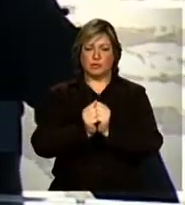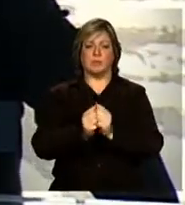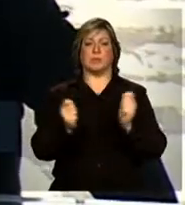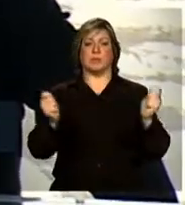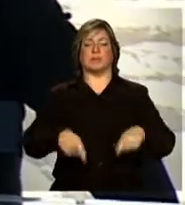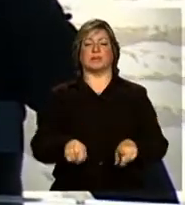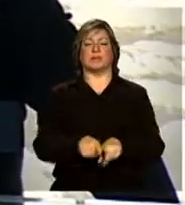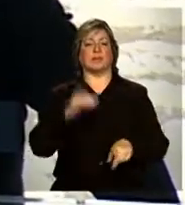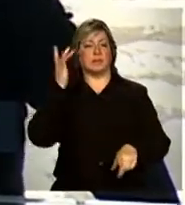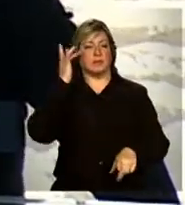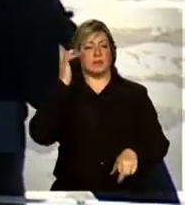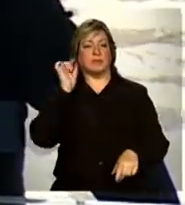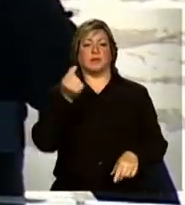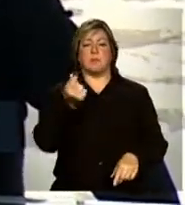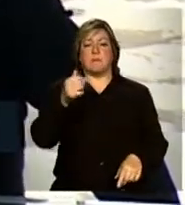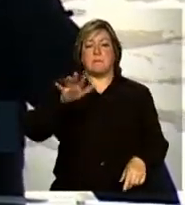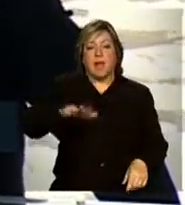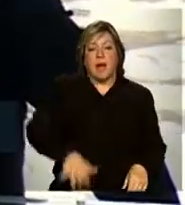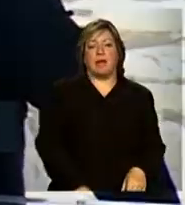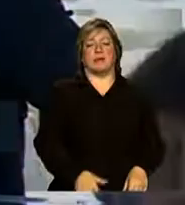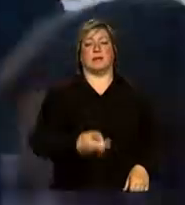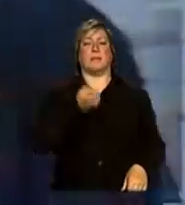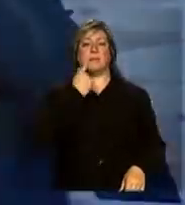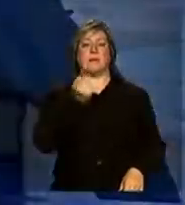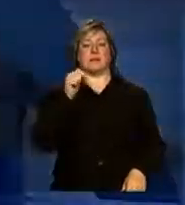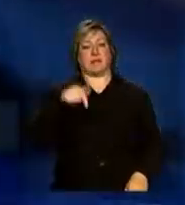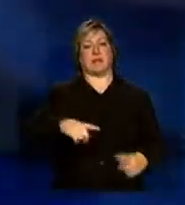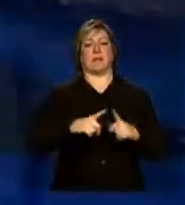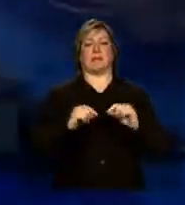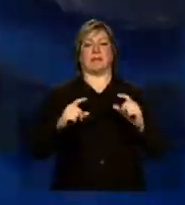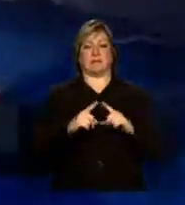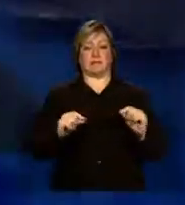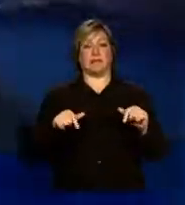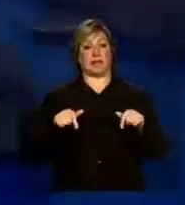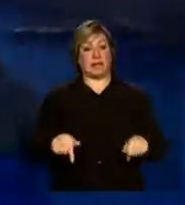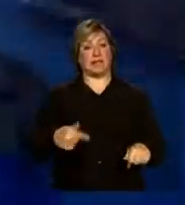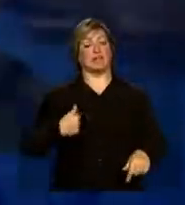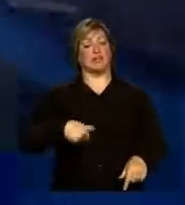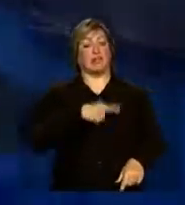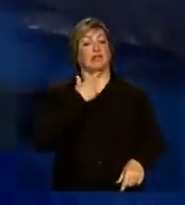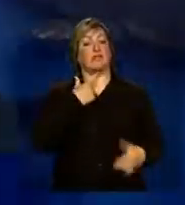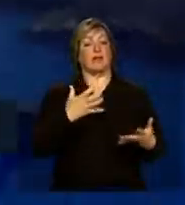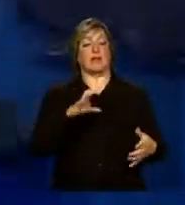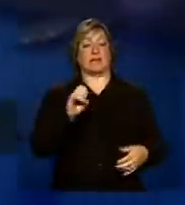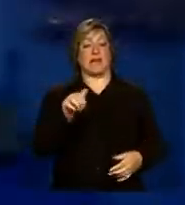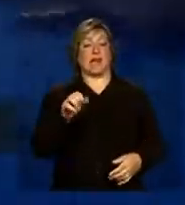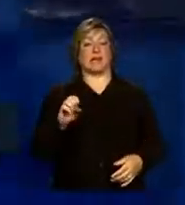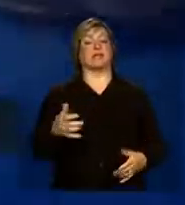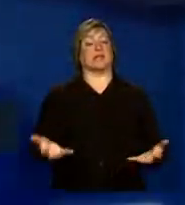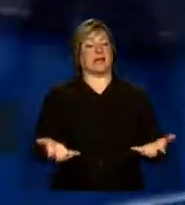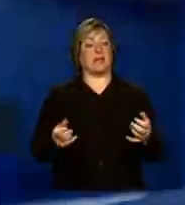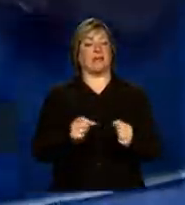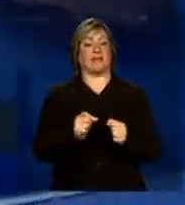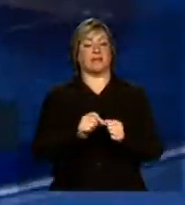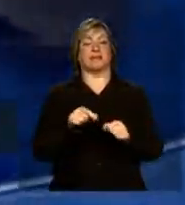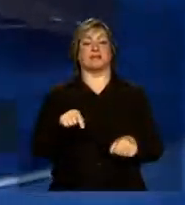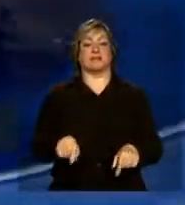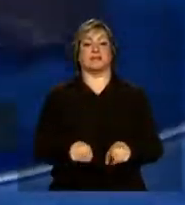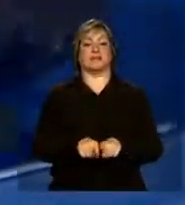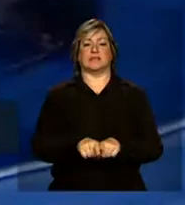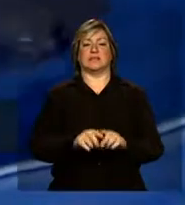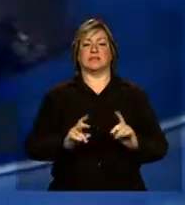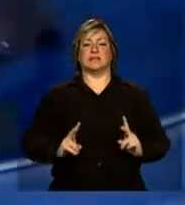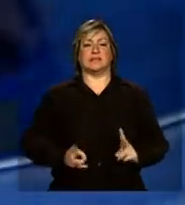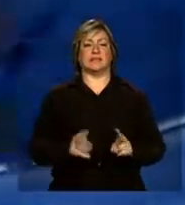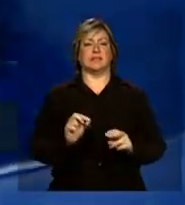equilibrar o preço do mercado do Pescado aqui em Brasília essa é uma proposta que a Ceasa também vem desenvolvendo em todos os níveis